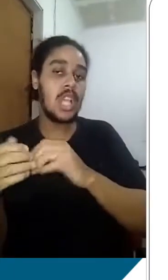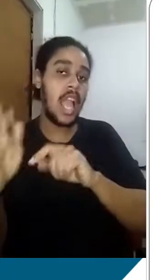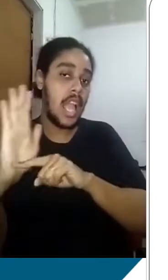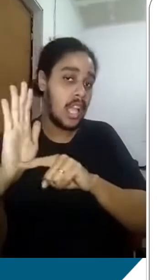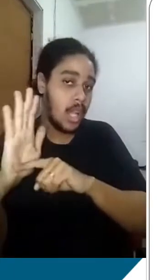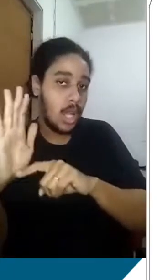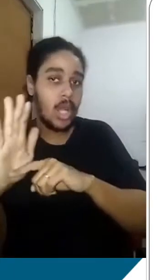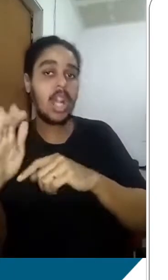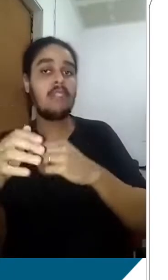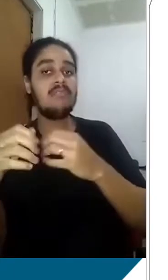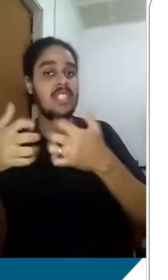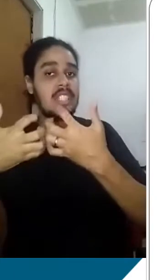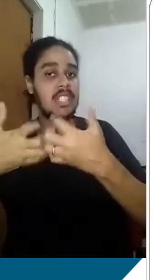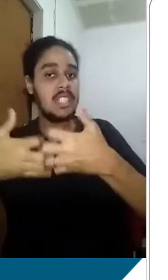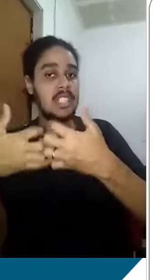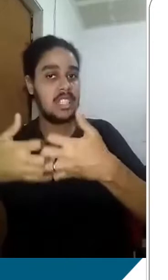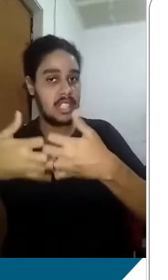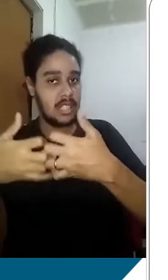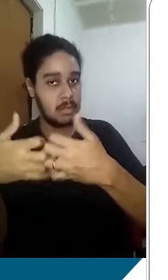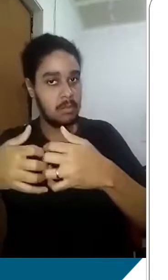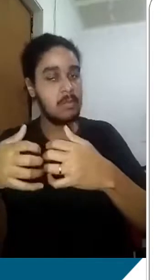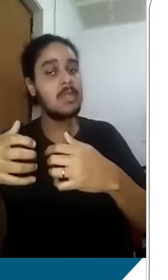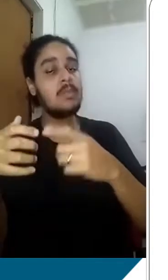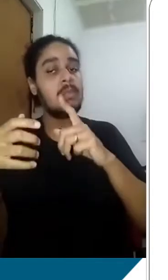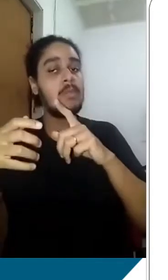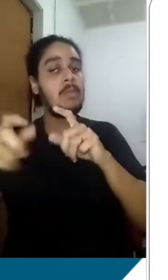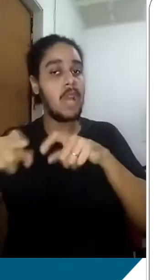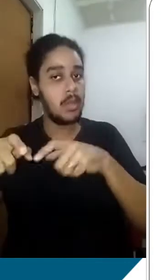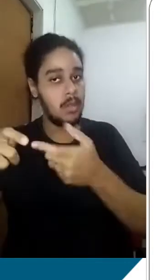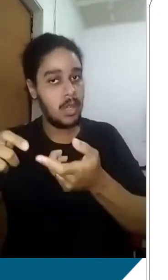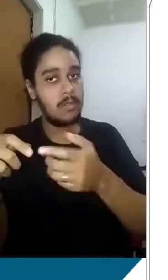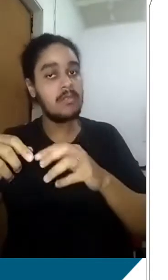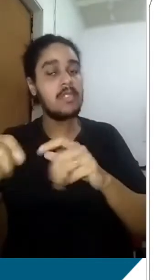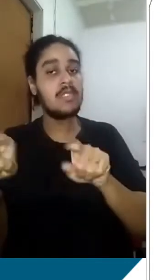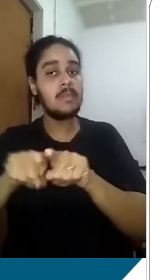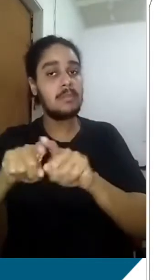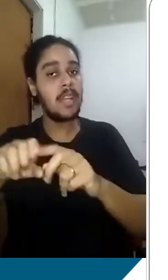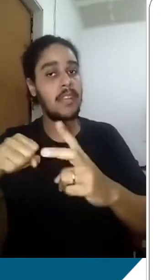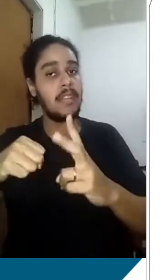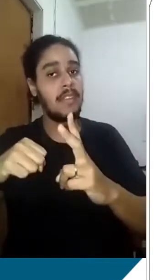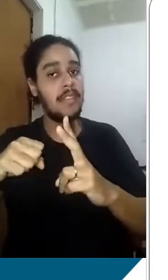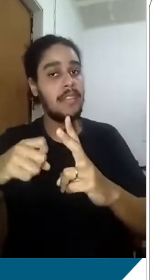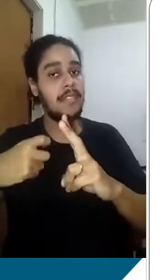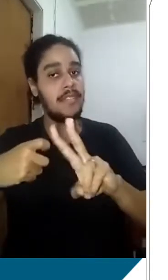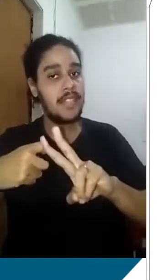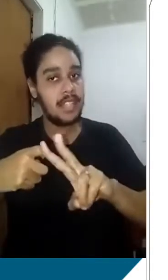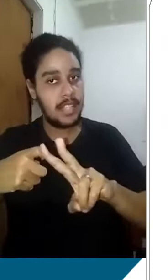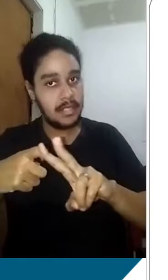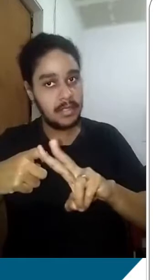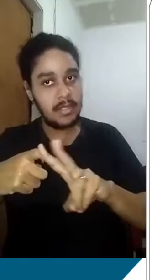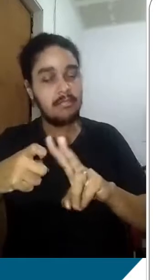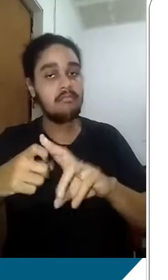de engenharia agronômica, a própria indústria farmacêutica e a veterinária também dão suporte bem